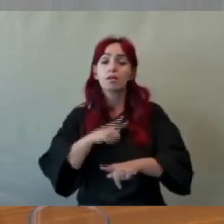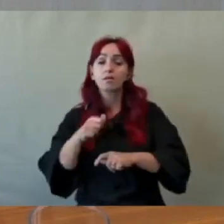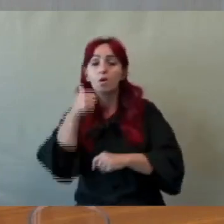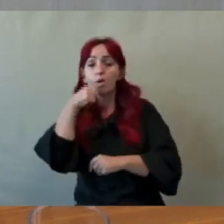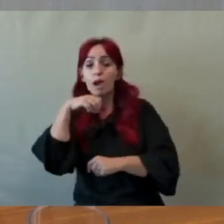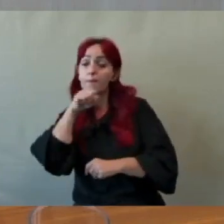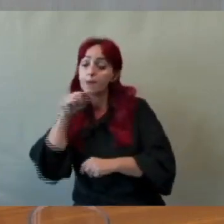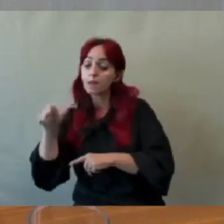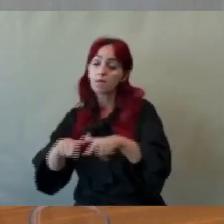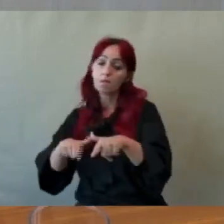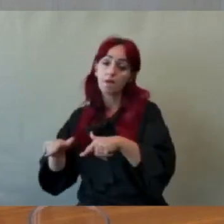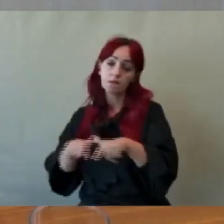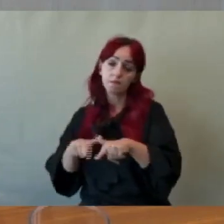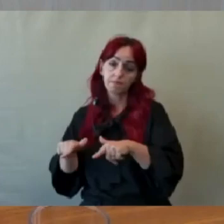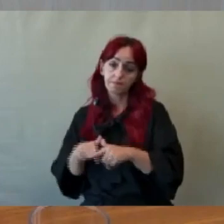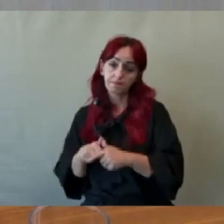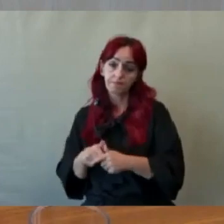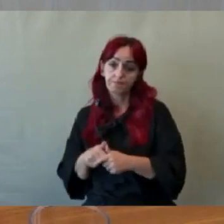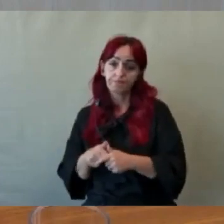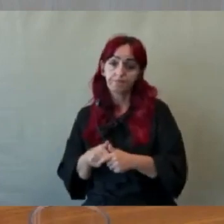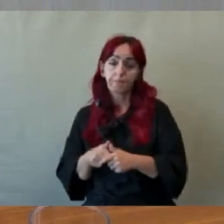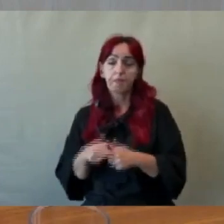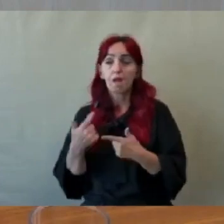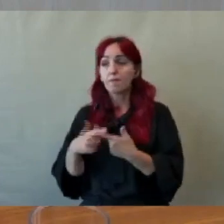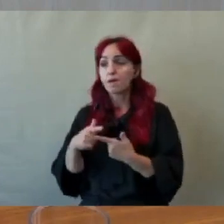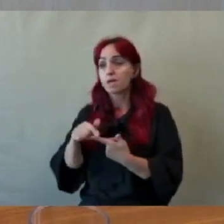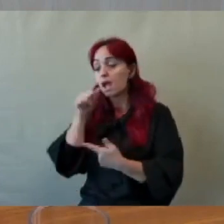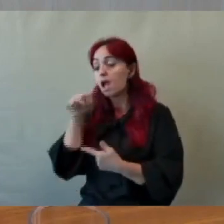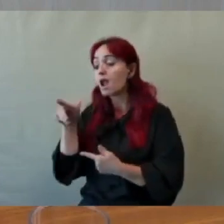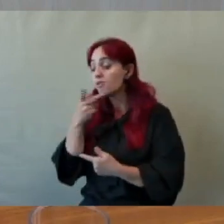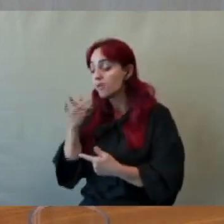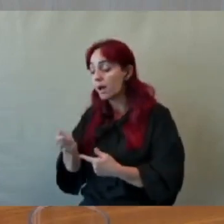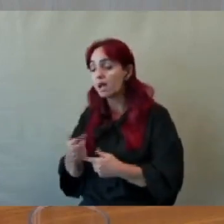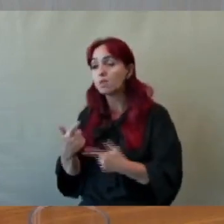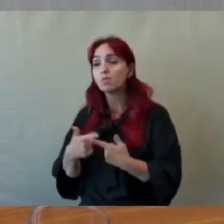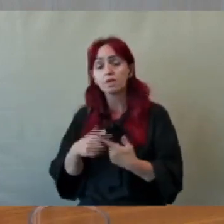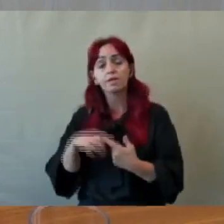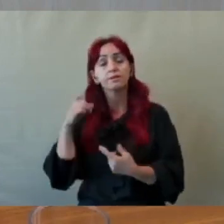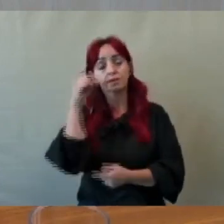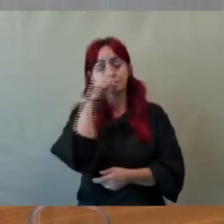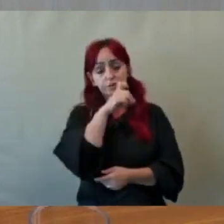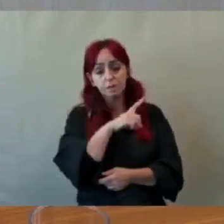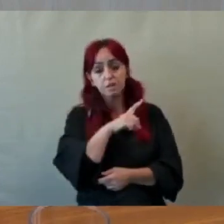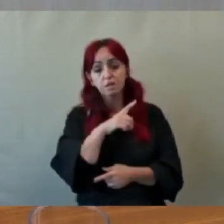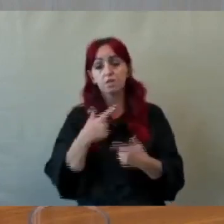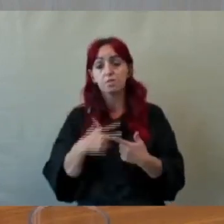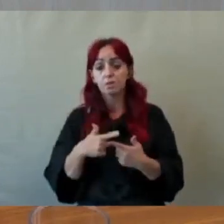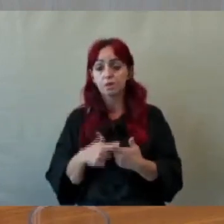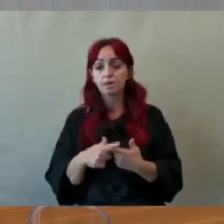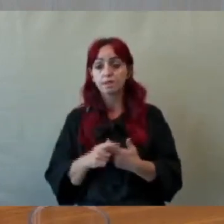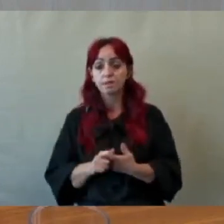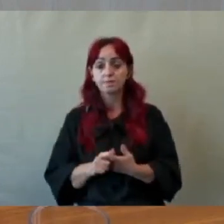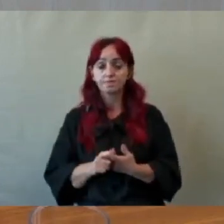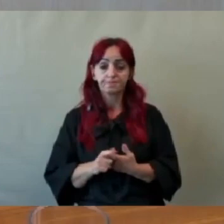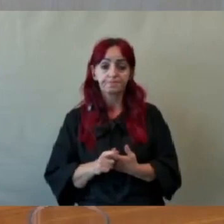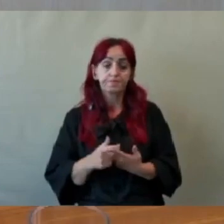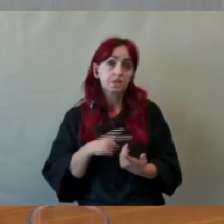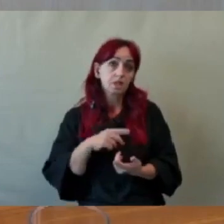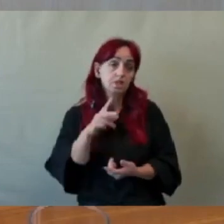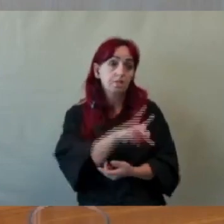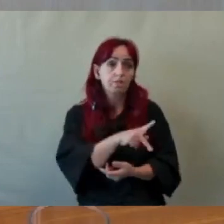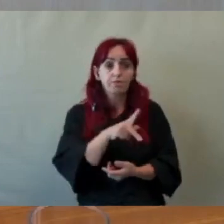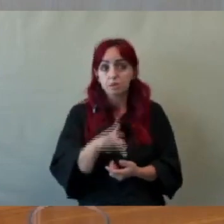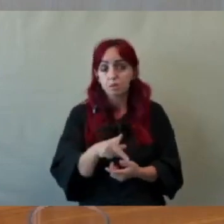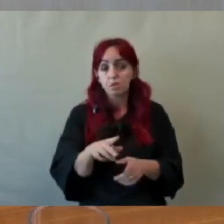trabalhadoras. Quando a Gelda traz essa questão, ela nos é muito cara, porque seja a professora,